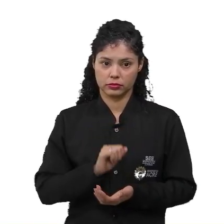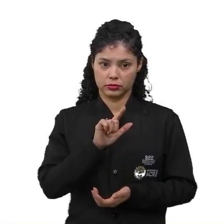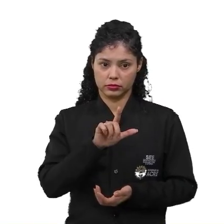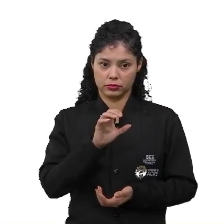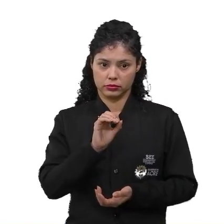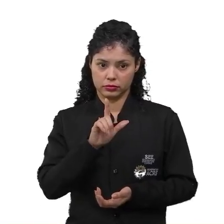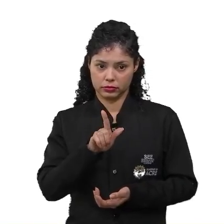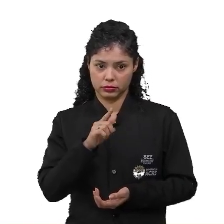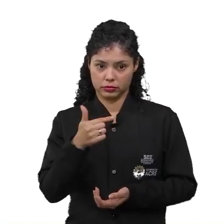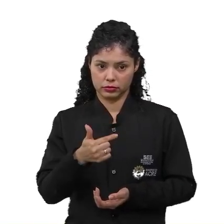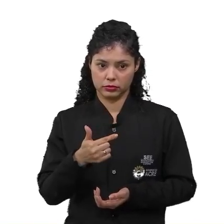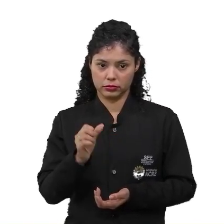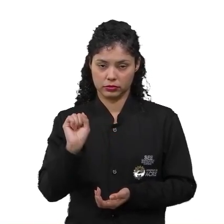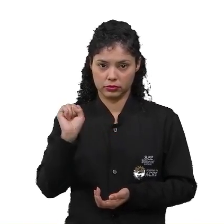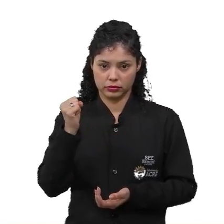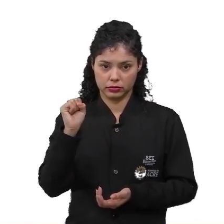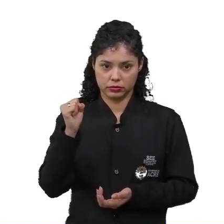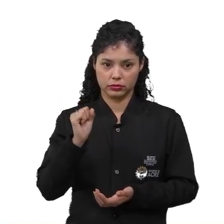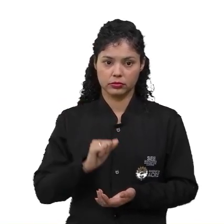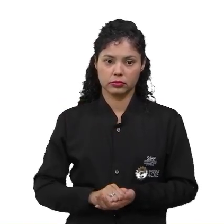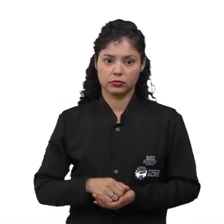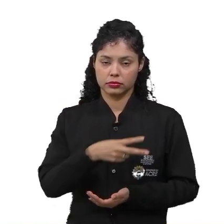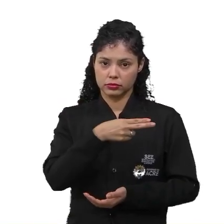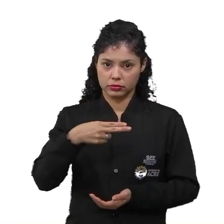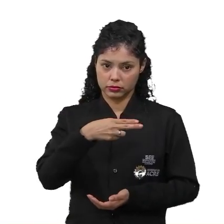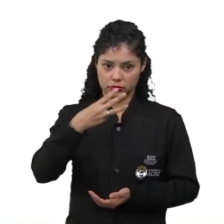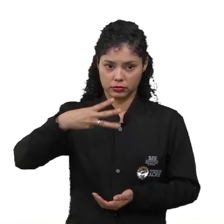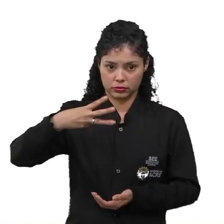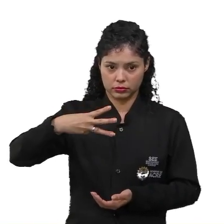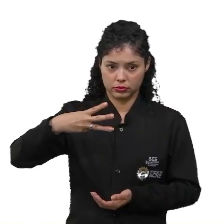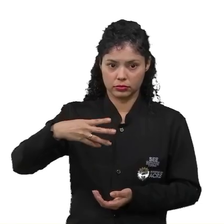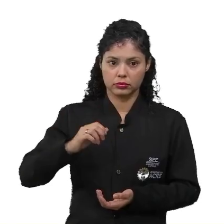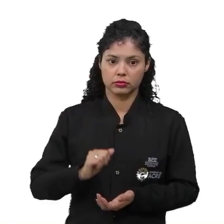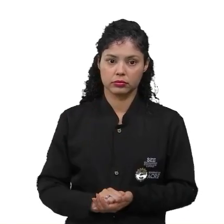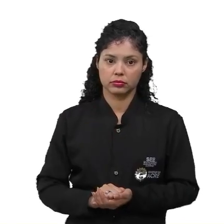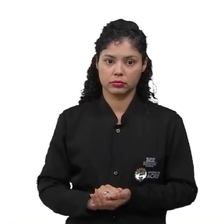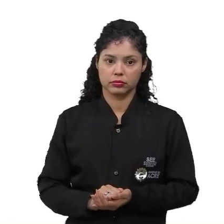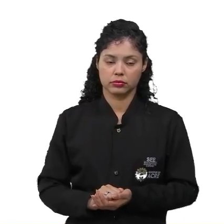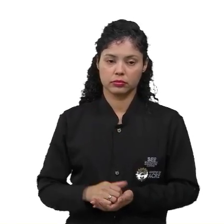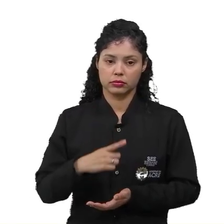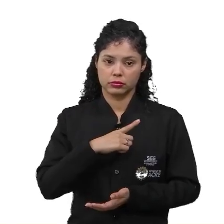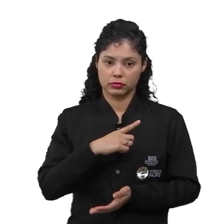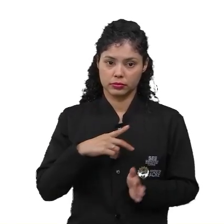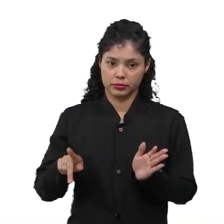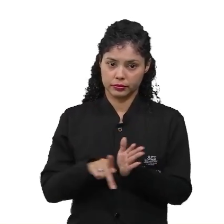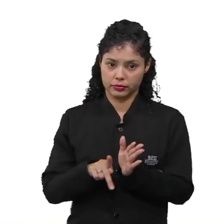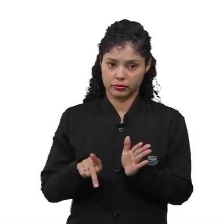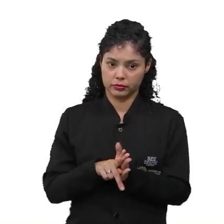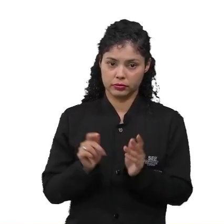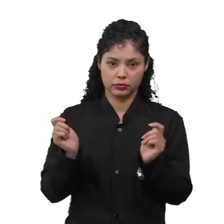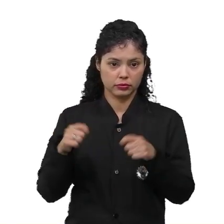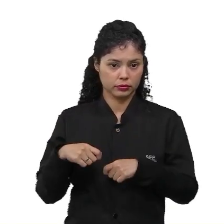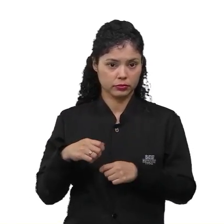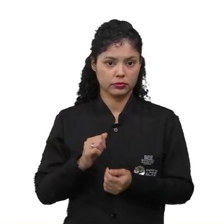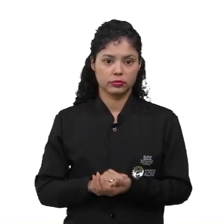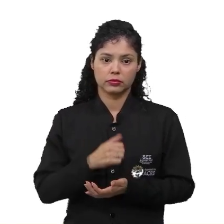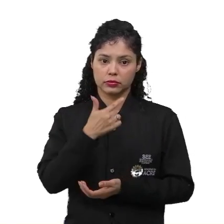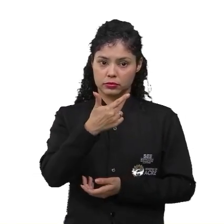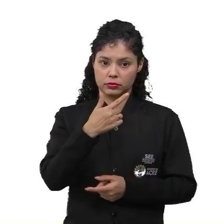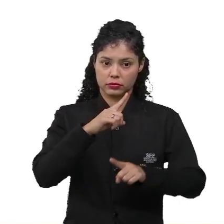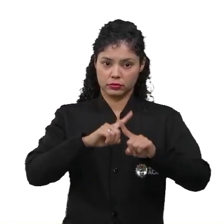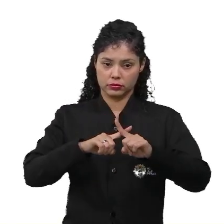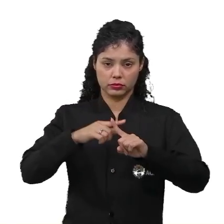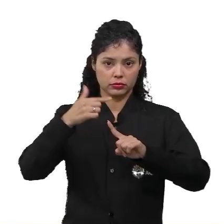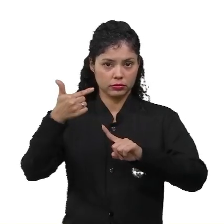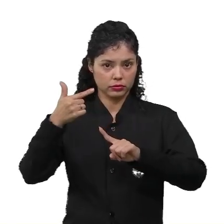log de 8 na base 2. Isso é igual a 3. E o motivo é justamente isso aqui.